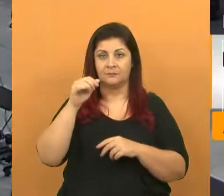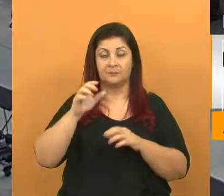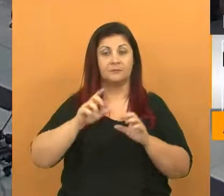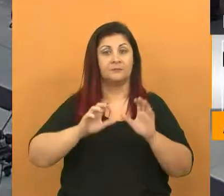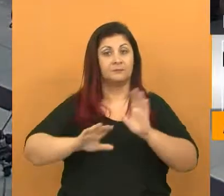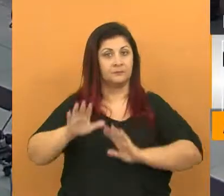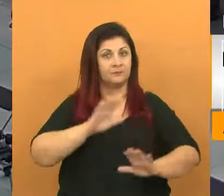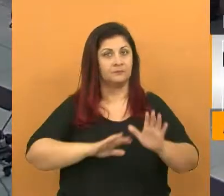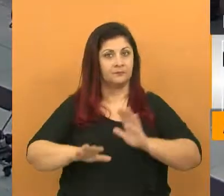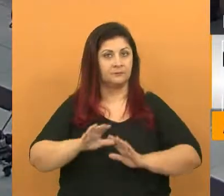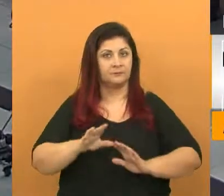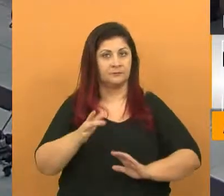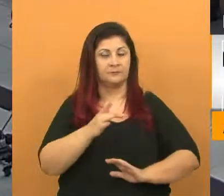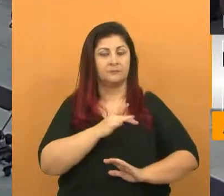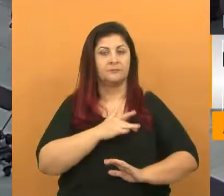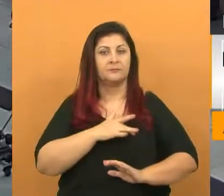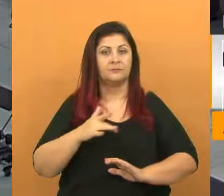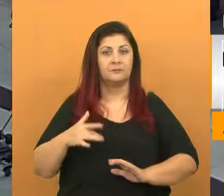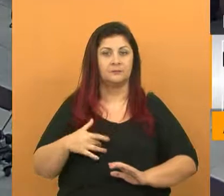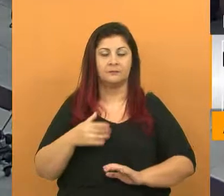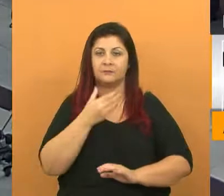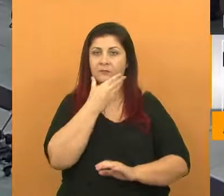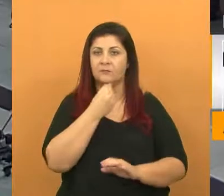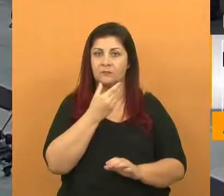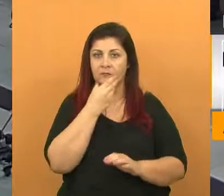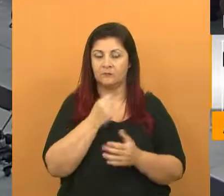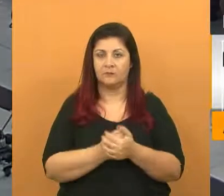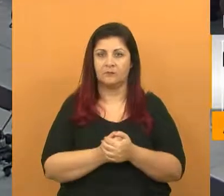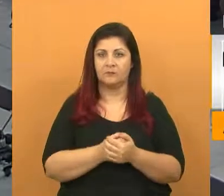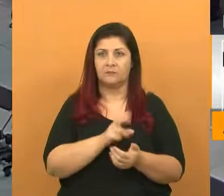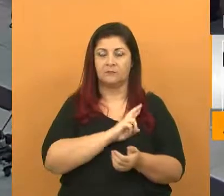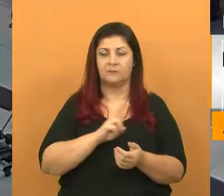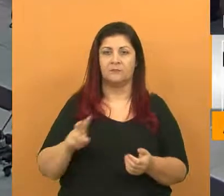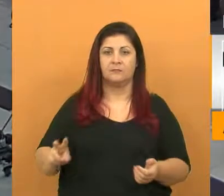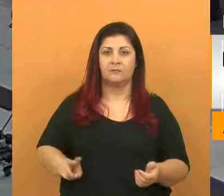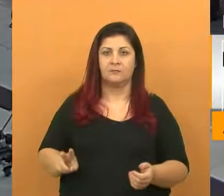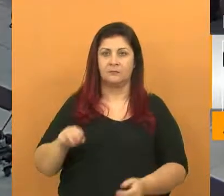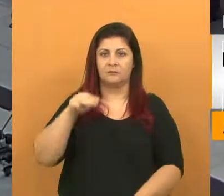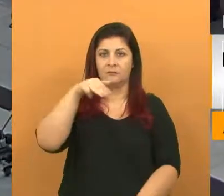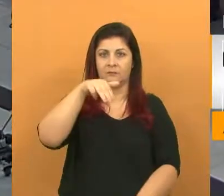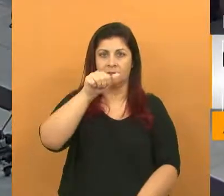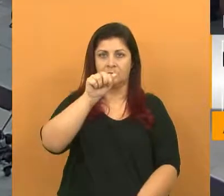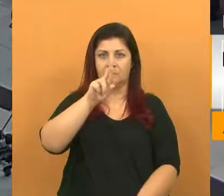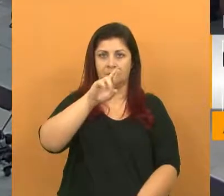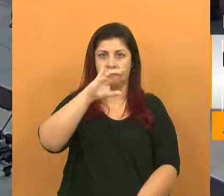Homem e dá outras providências. Autoria, vereadora doutora Márcia Santos.